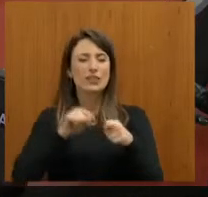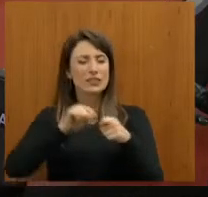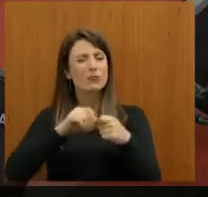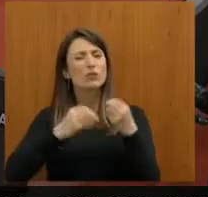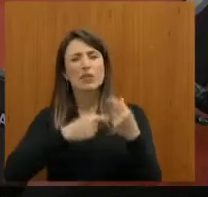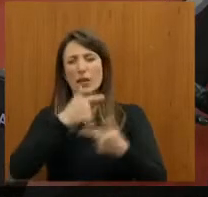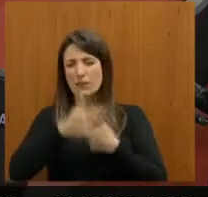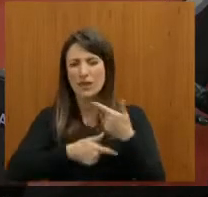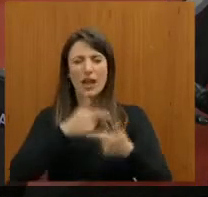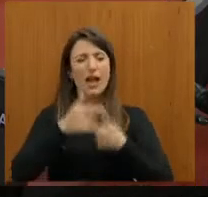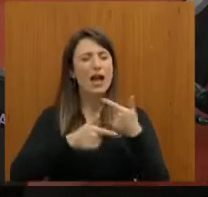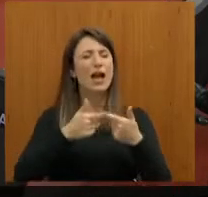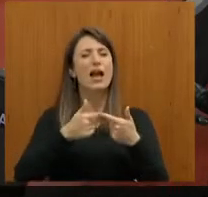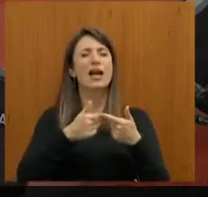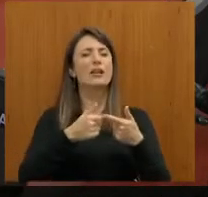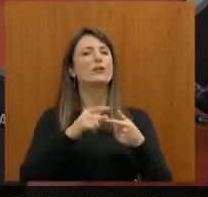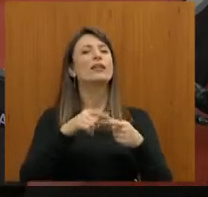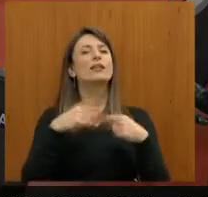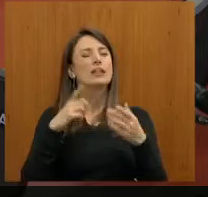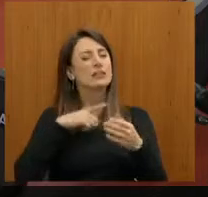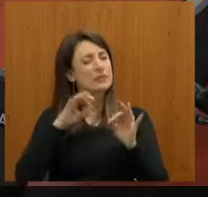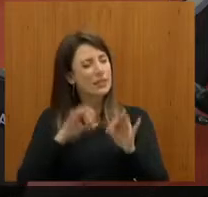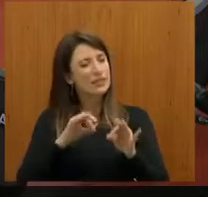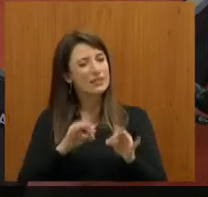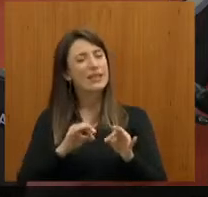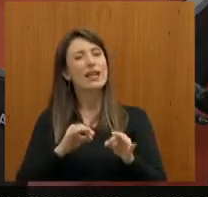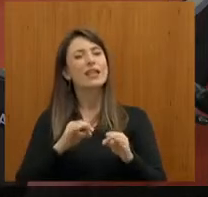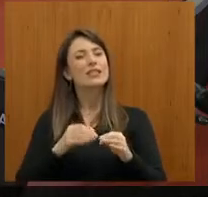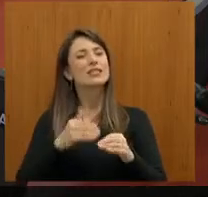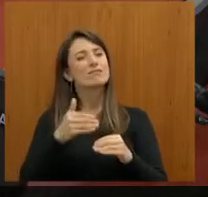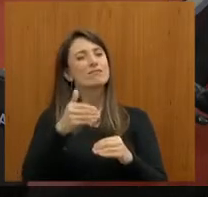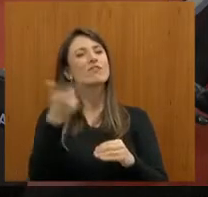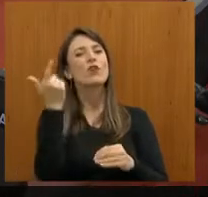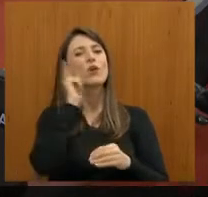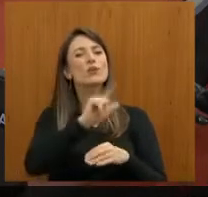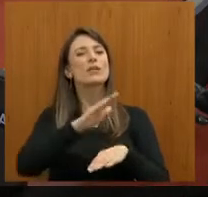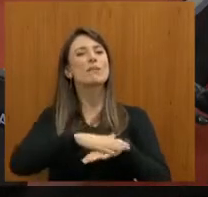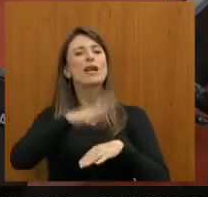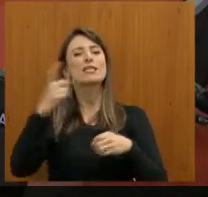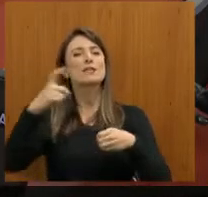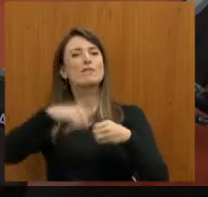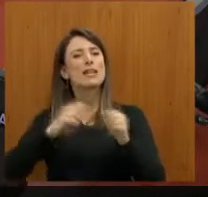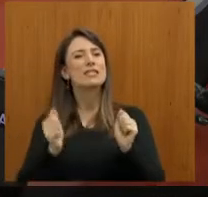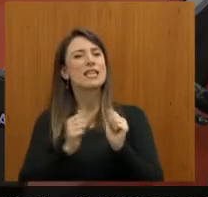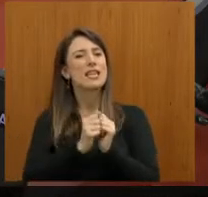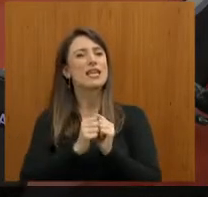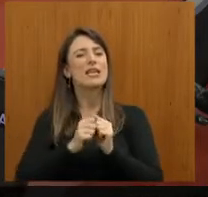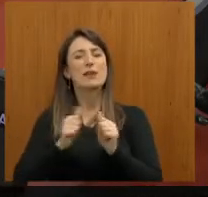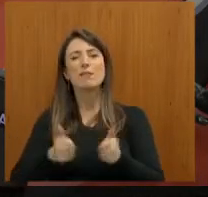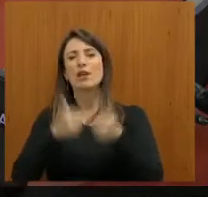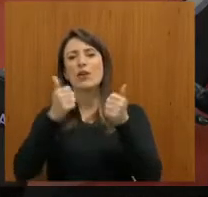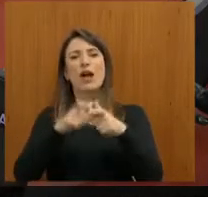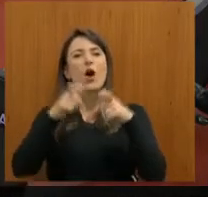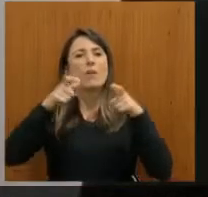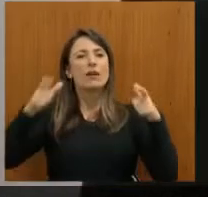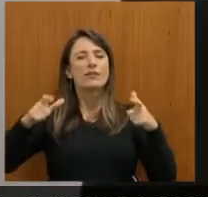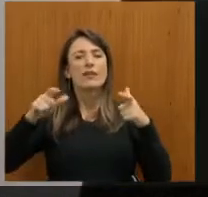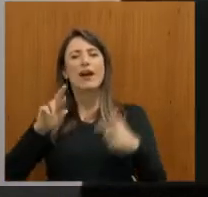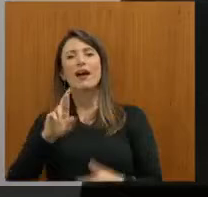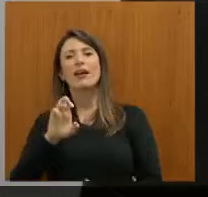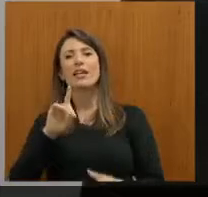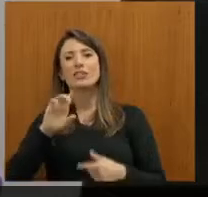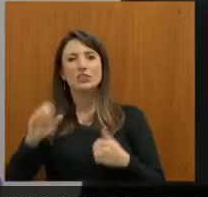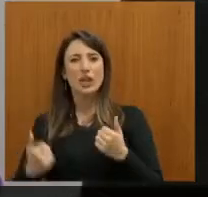vamos frutificar e mais parcerias né em uma melhor estruturação das nossas redes de apoio Dra Ana